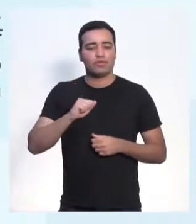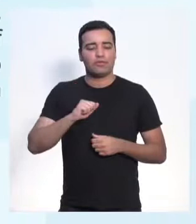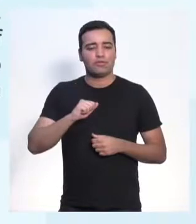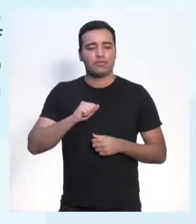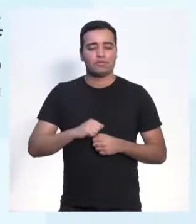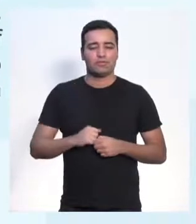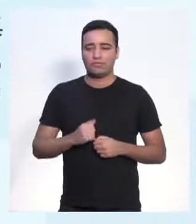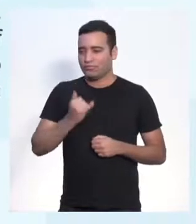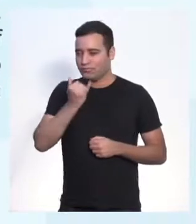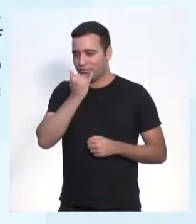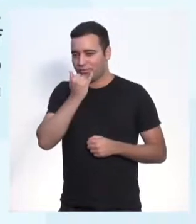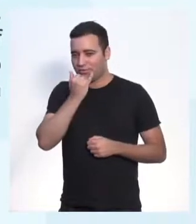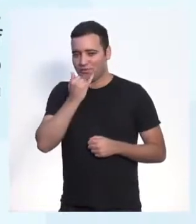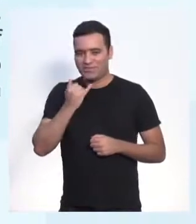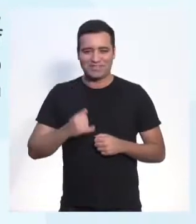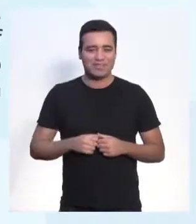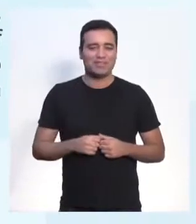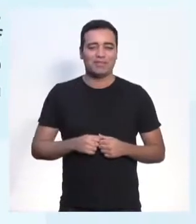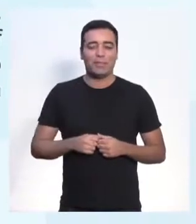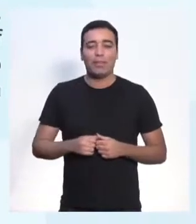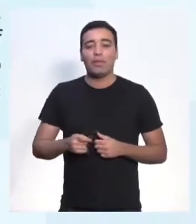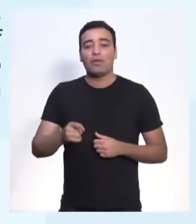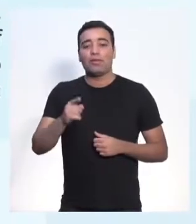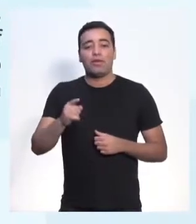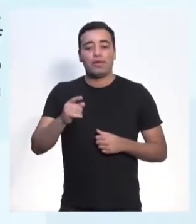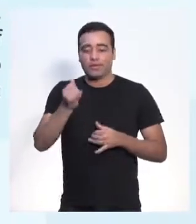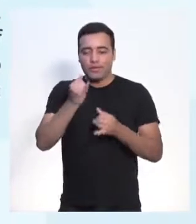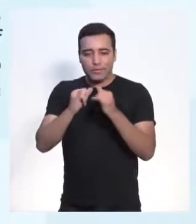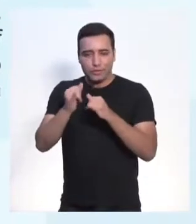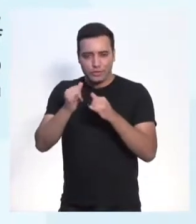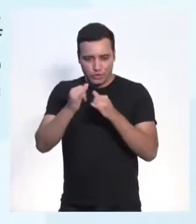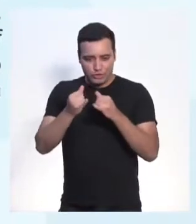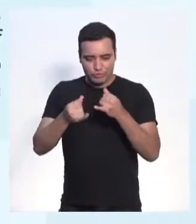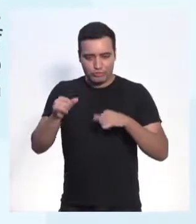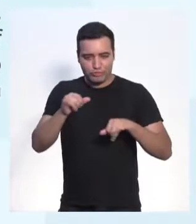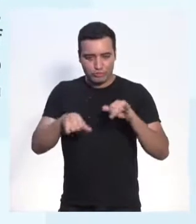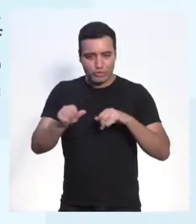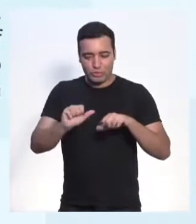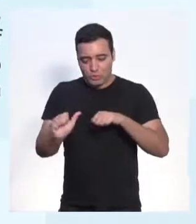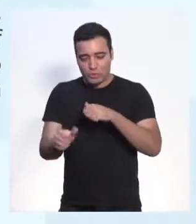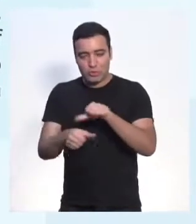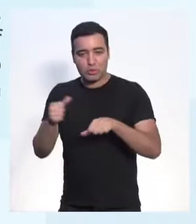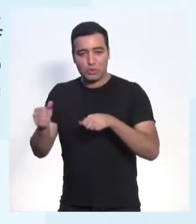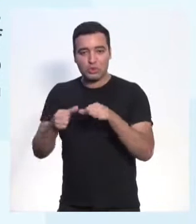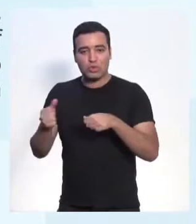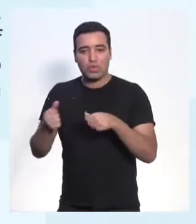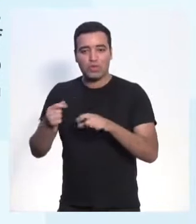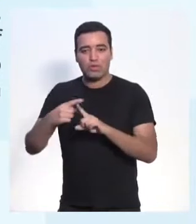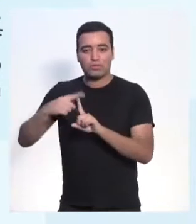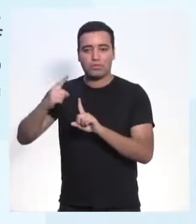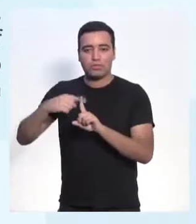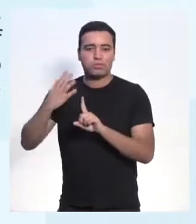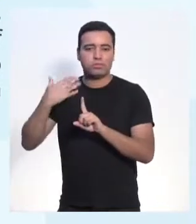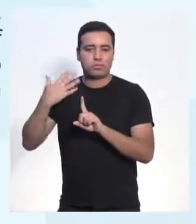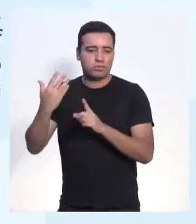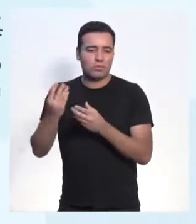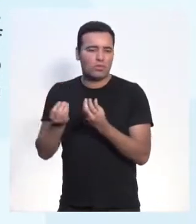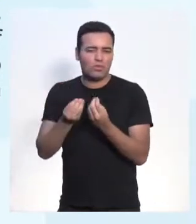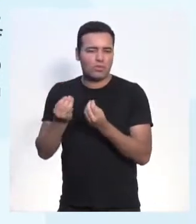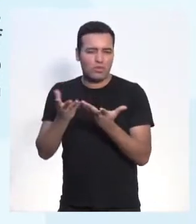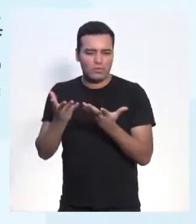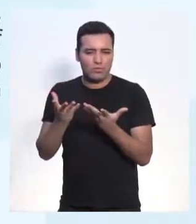energy. I'm sorry. A energia química é convertida em energia térmica. When people burn wood in